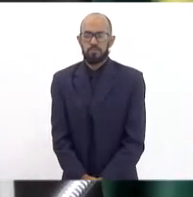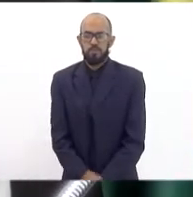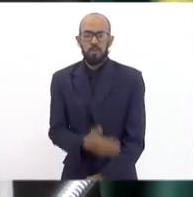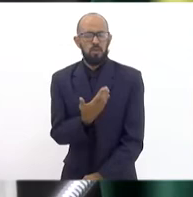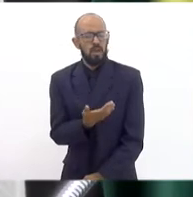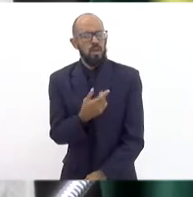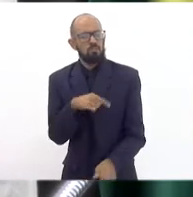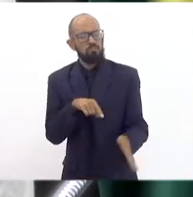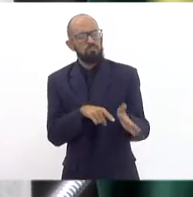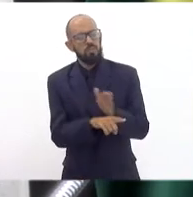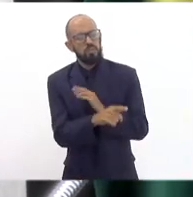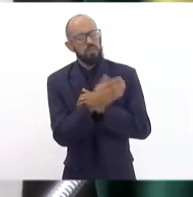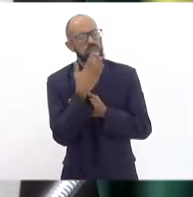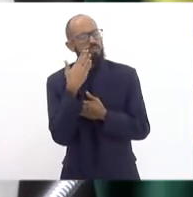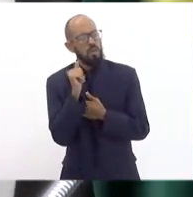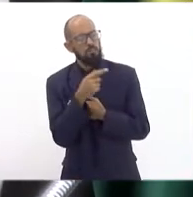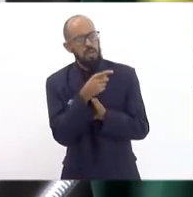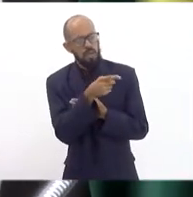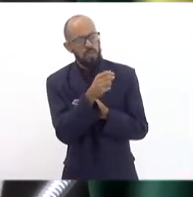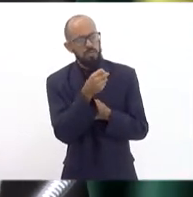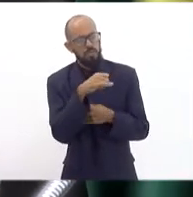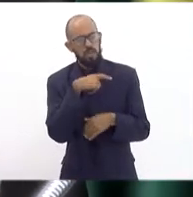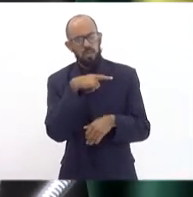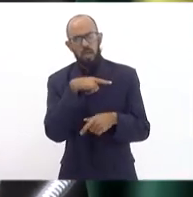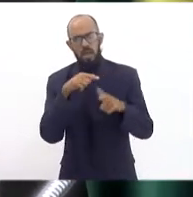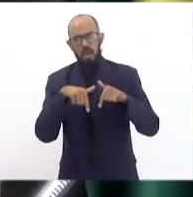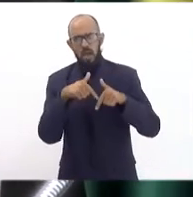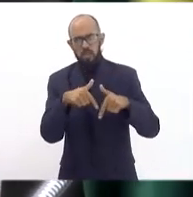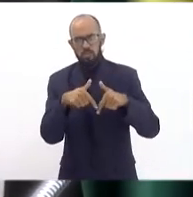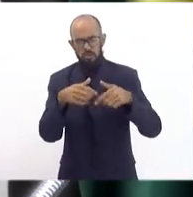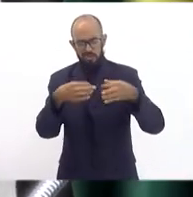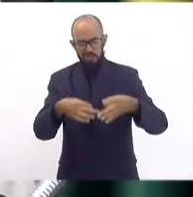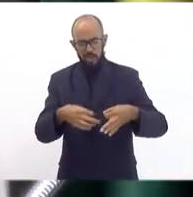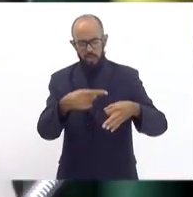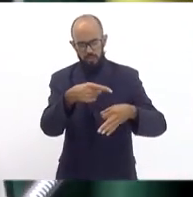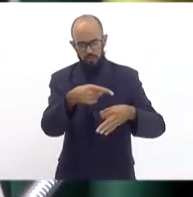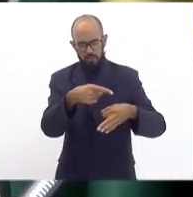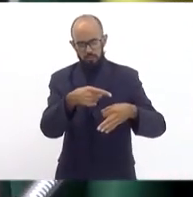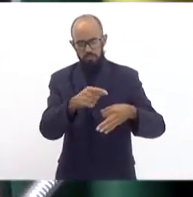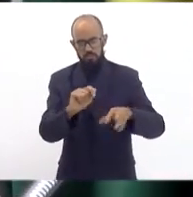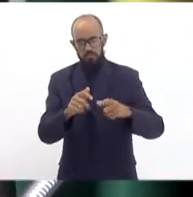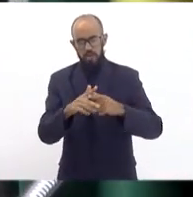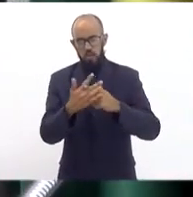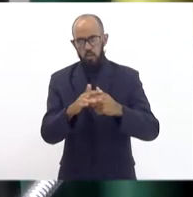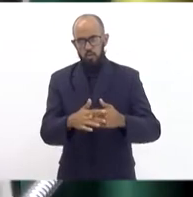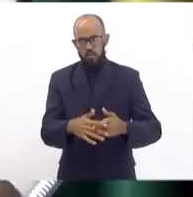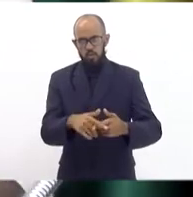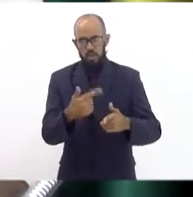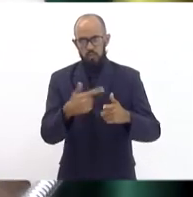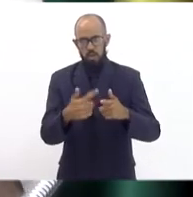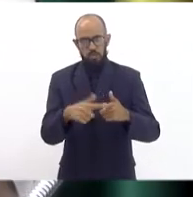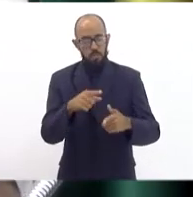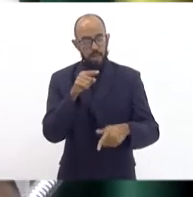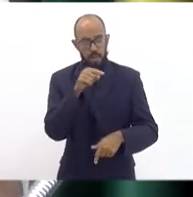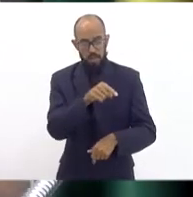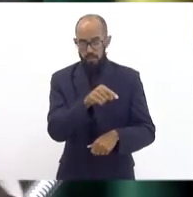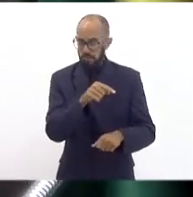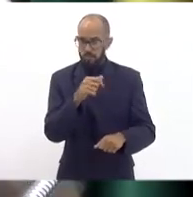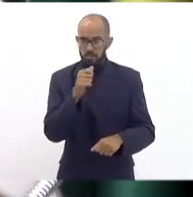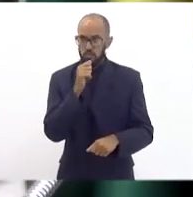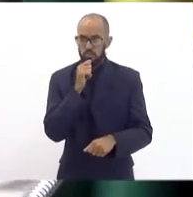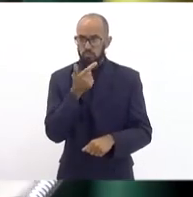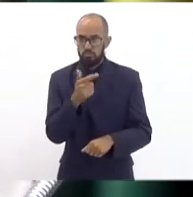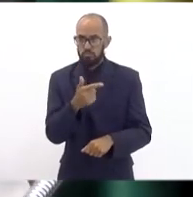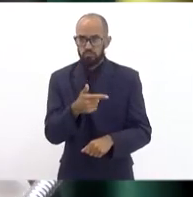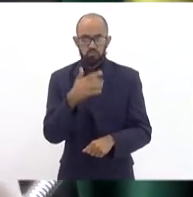saber se tem providências adotadas no sentido de corrigir isto, que eu não tenho a menor